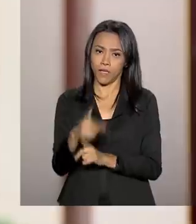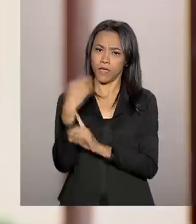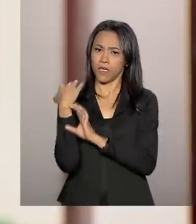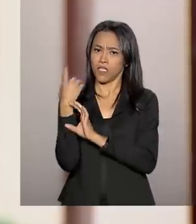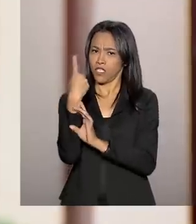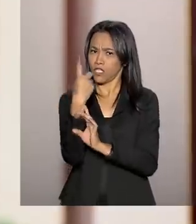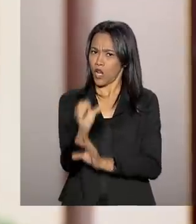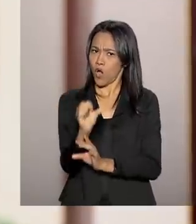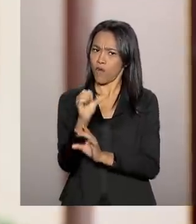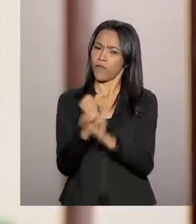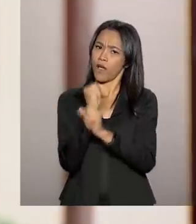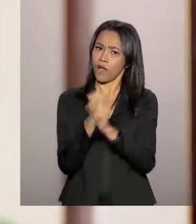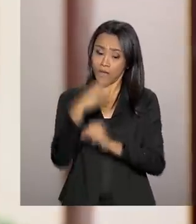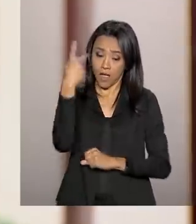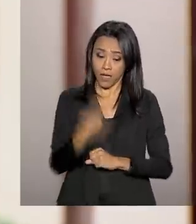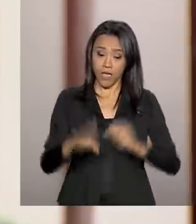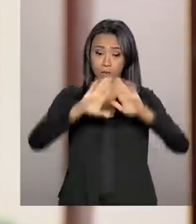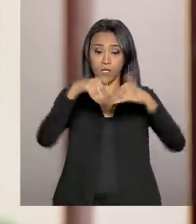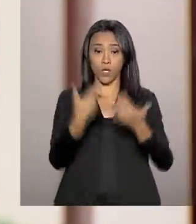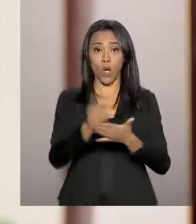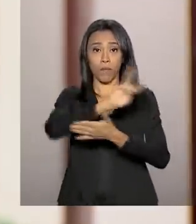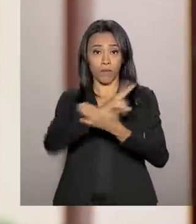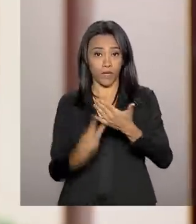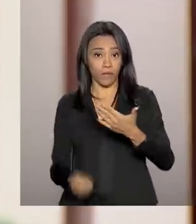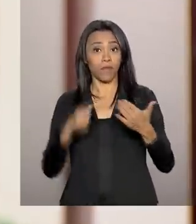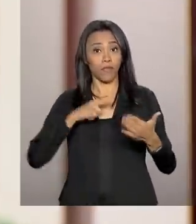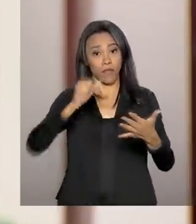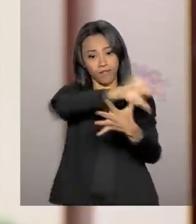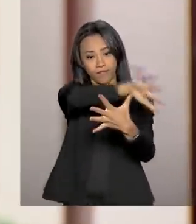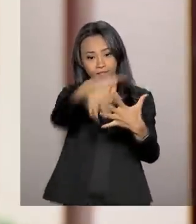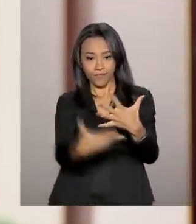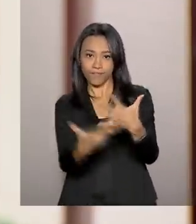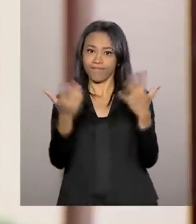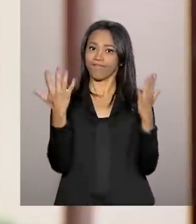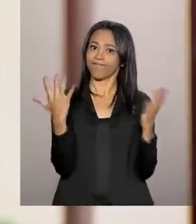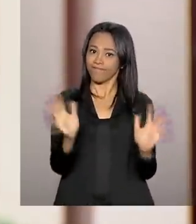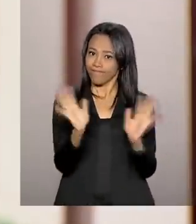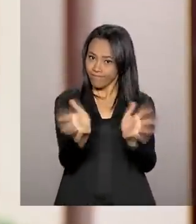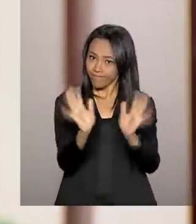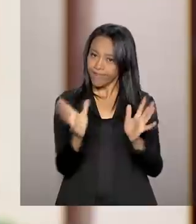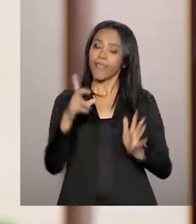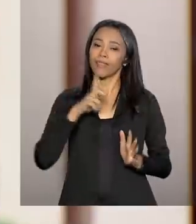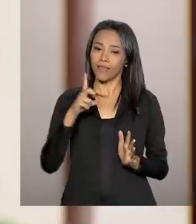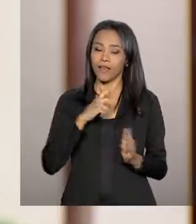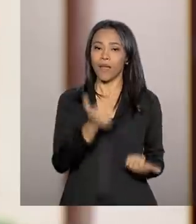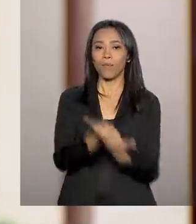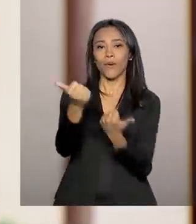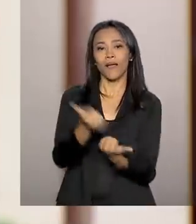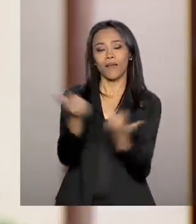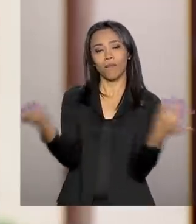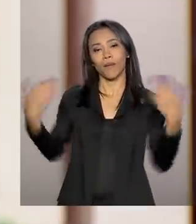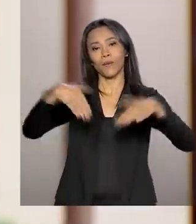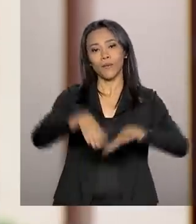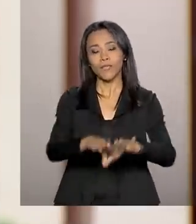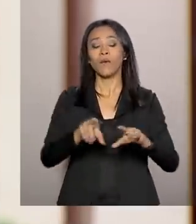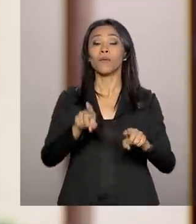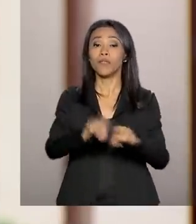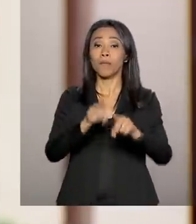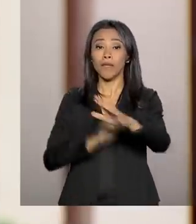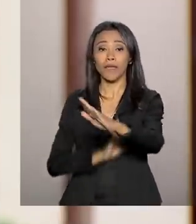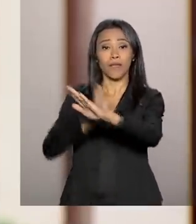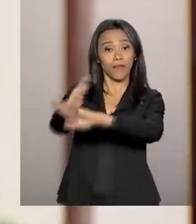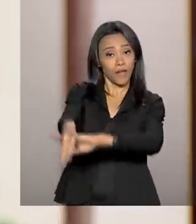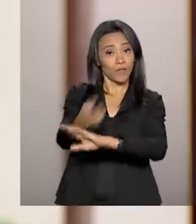escola bilíngue do Distrito Federal, que tem a língua de sinais como referência, tem contribuído para a inclusão e o ingresso